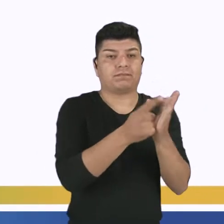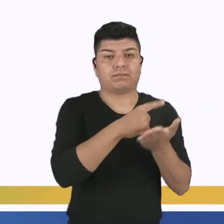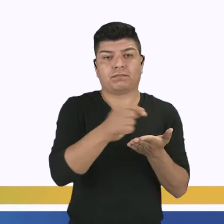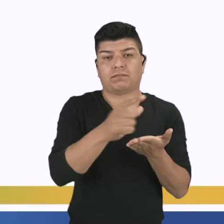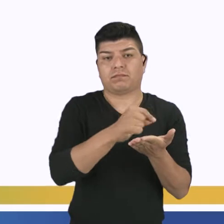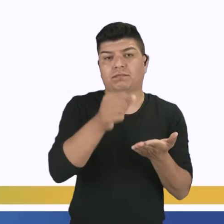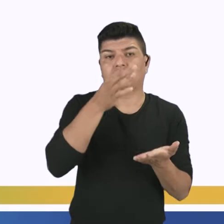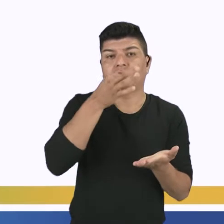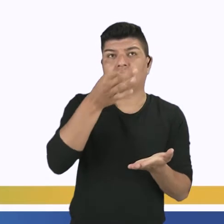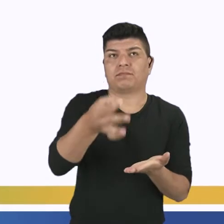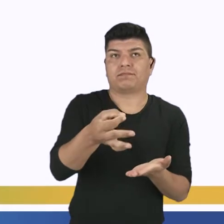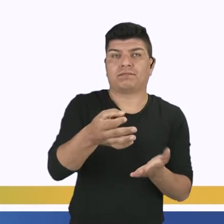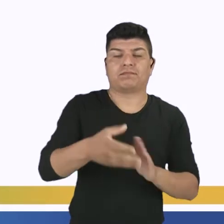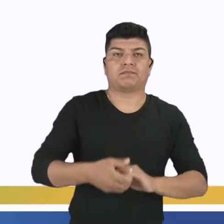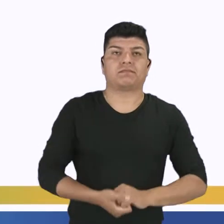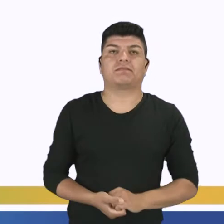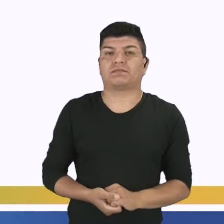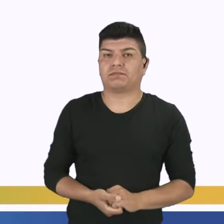opinião?